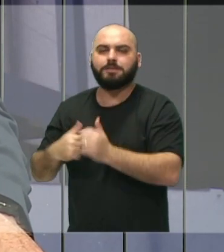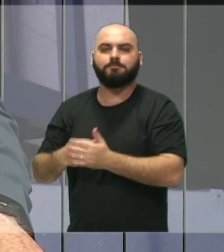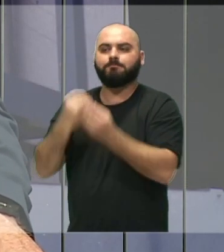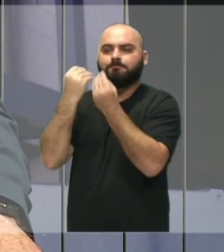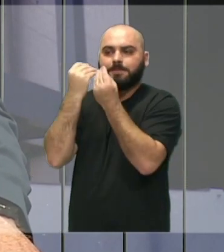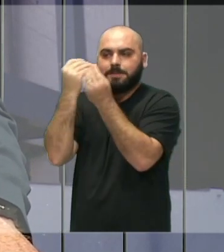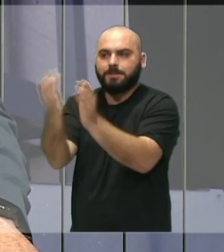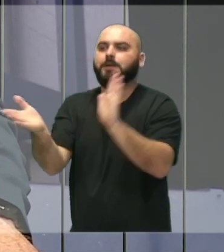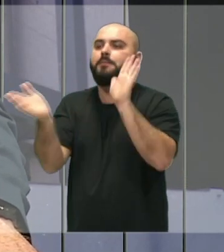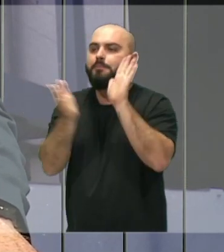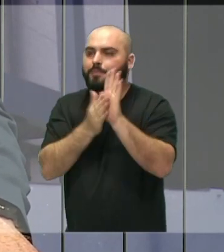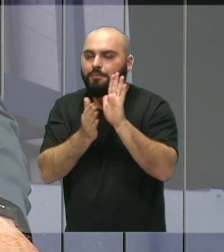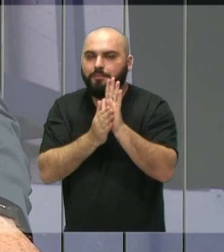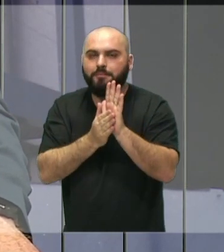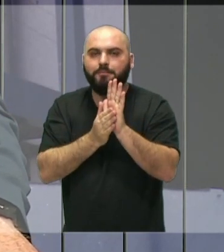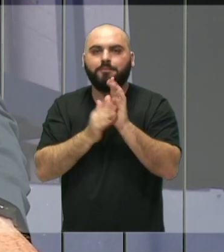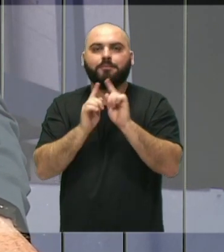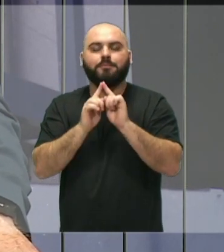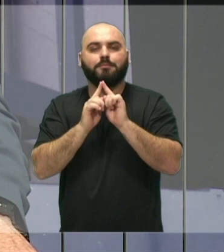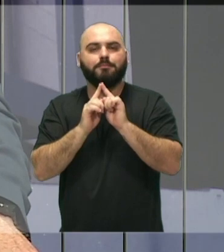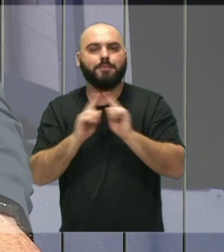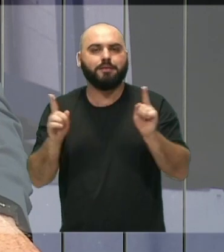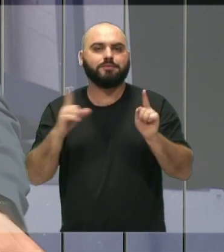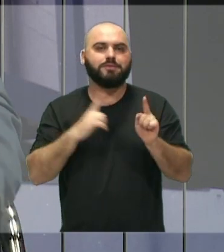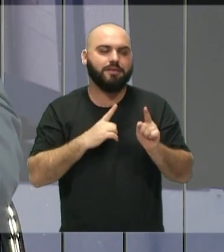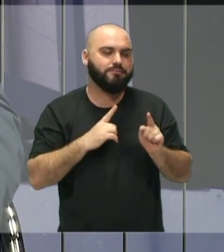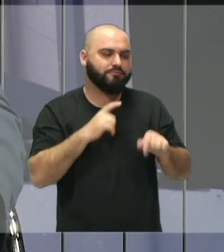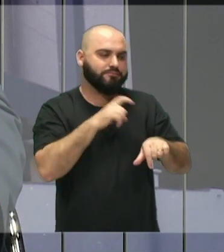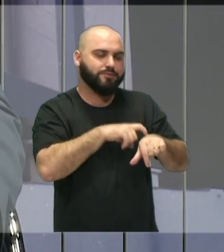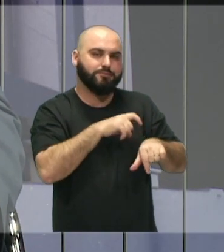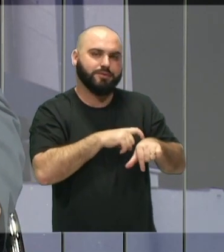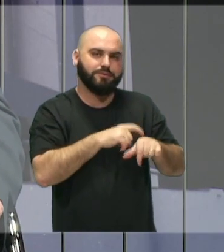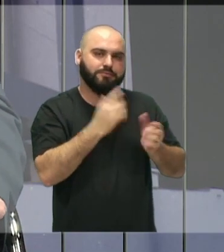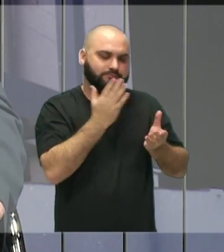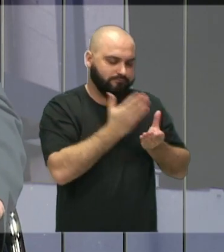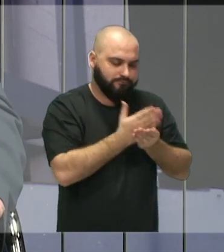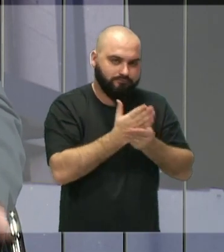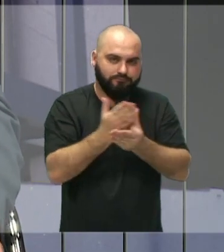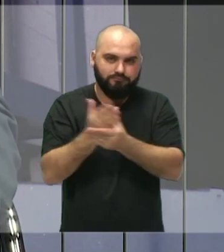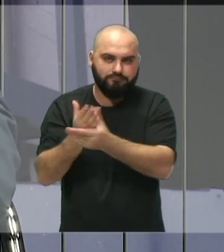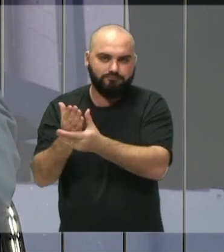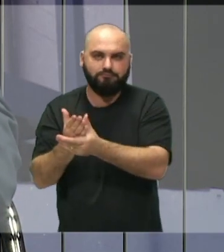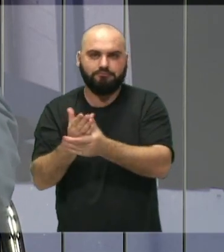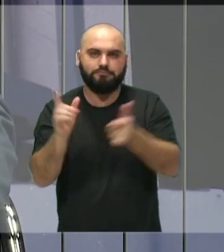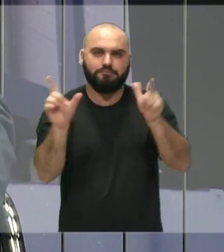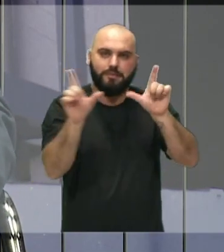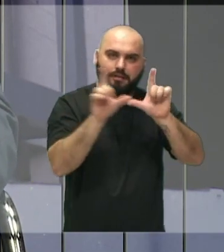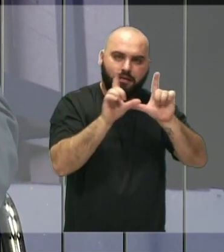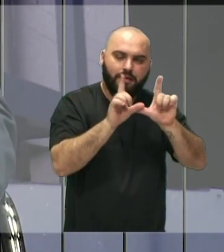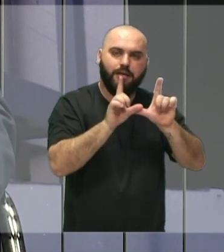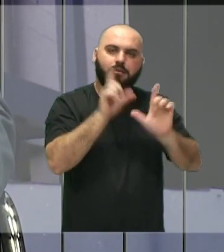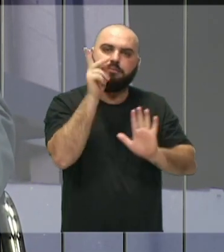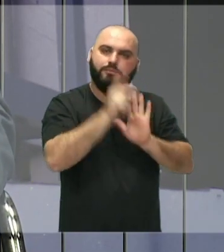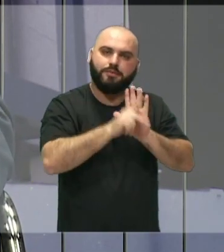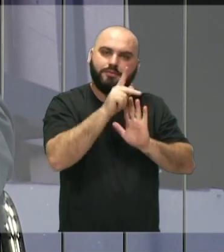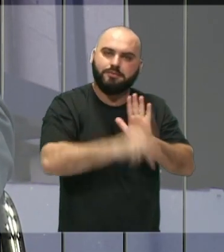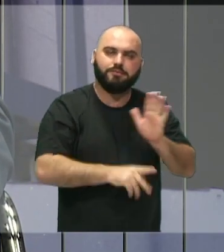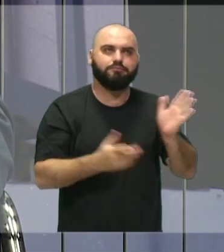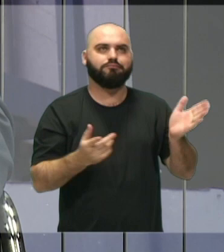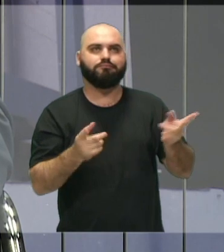a proposta, mas esbarra em alguns momentos no trâmite da legalidade do processo, ele esbarra